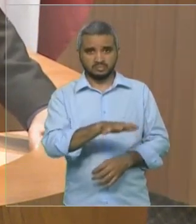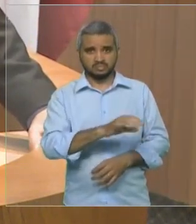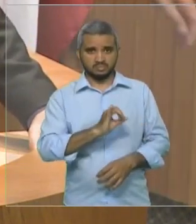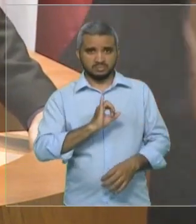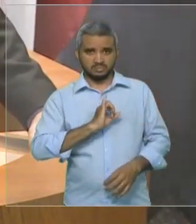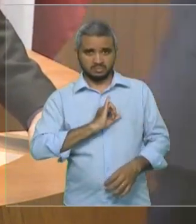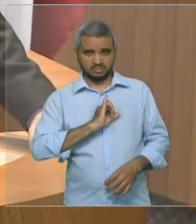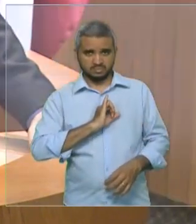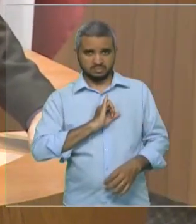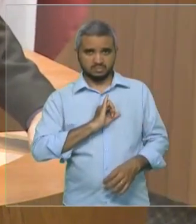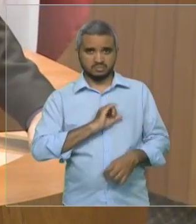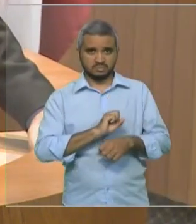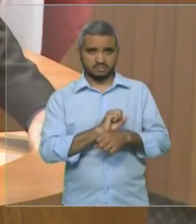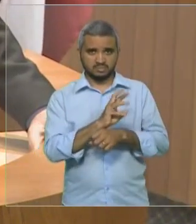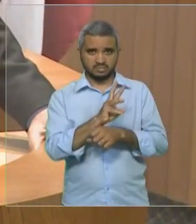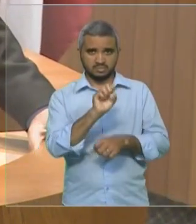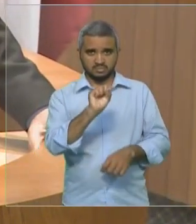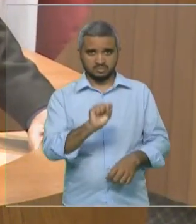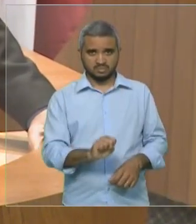UEMA Sul.